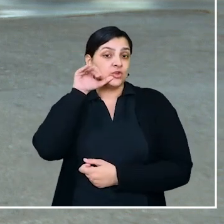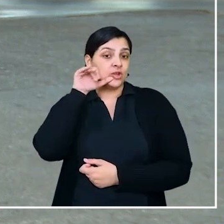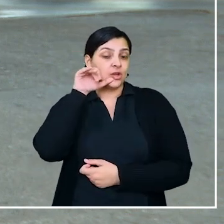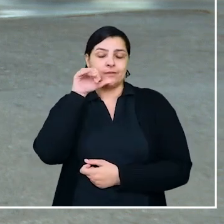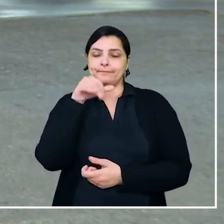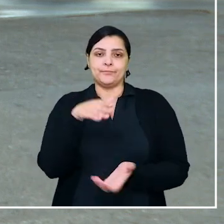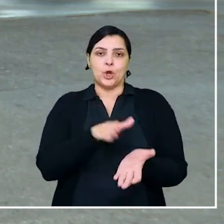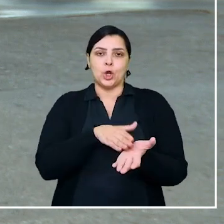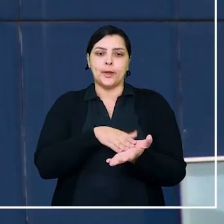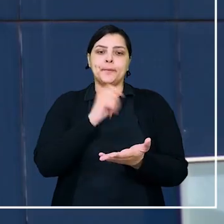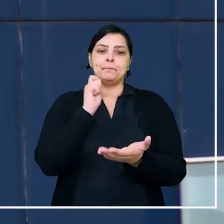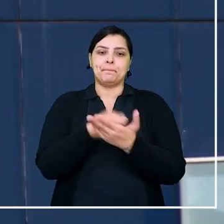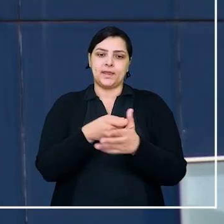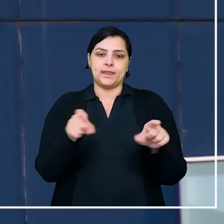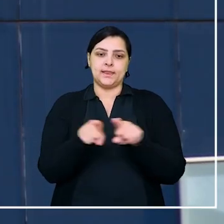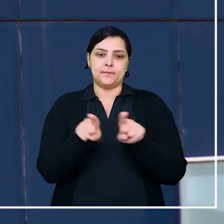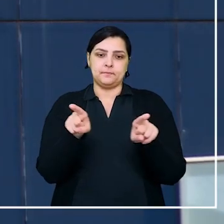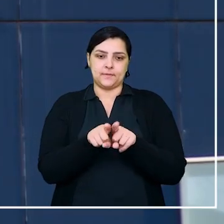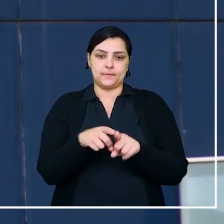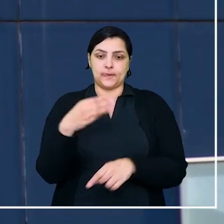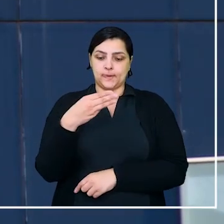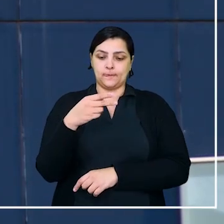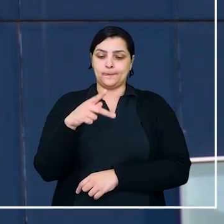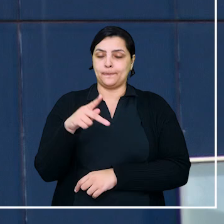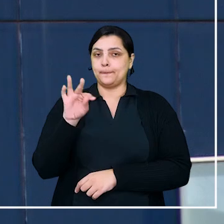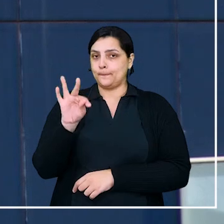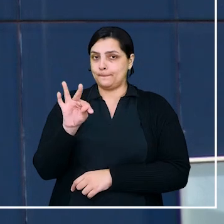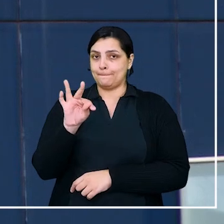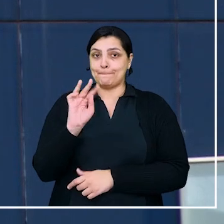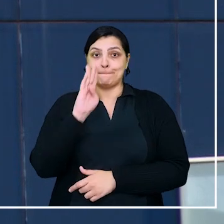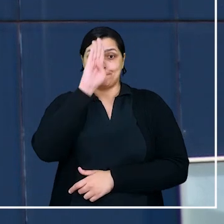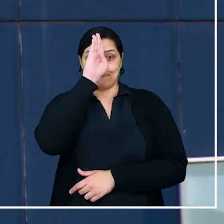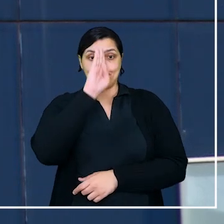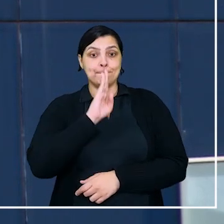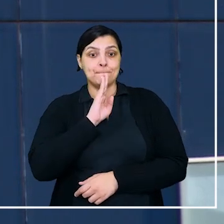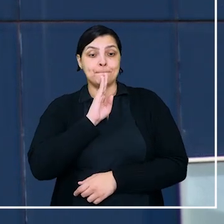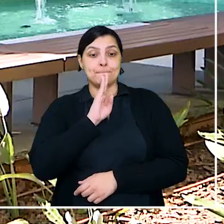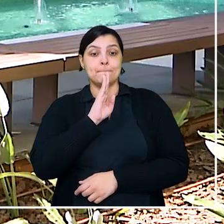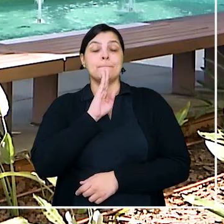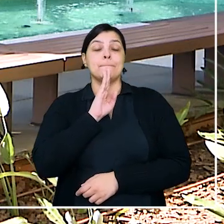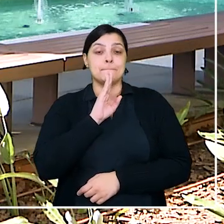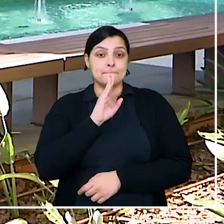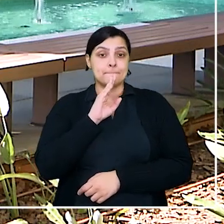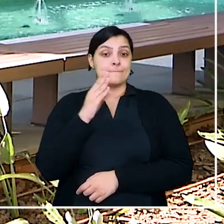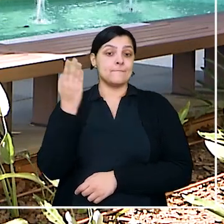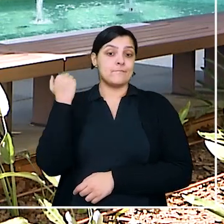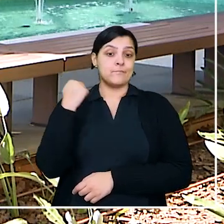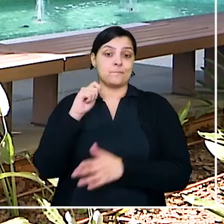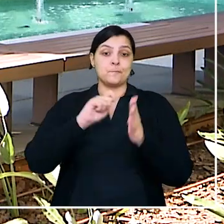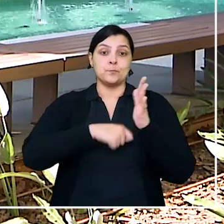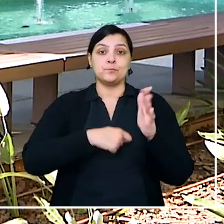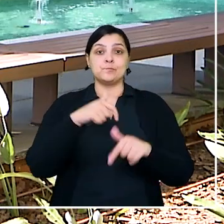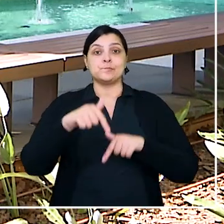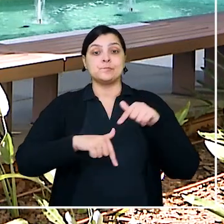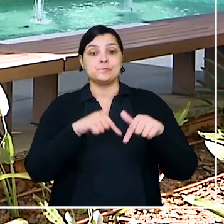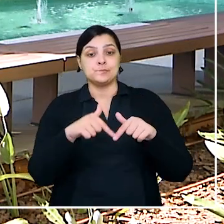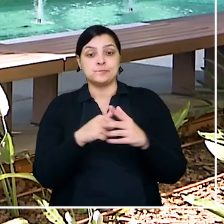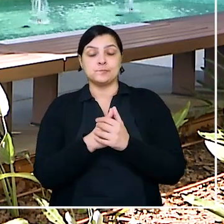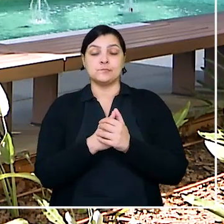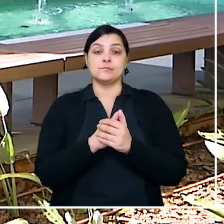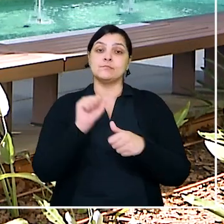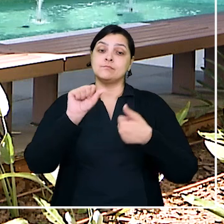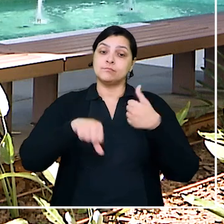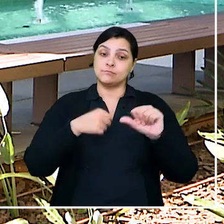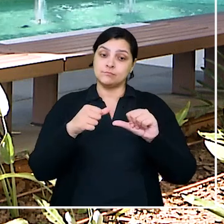passou a ser cobrada. Na visão do MPT, a isenção havia se incorporado aos contratos de trabalho e